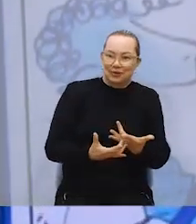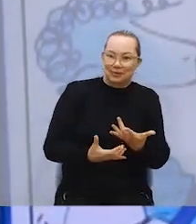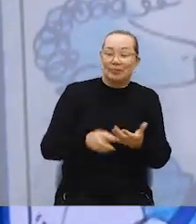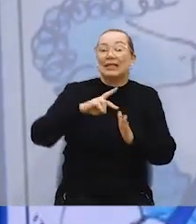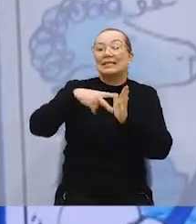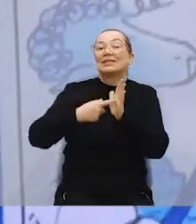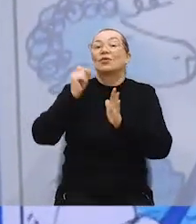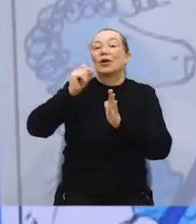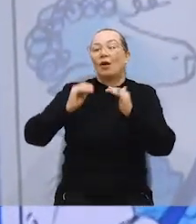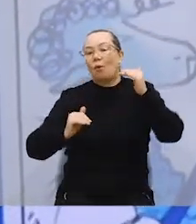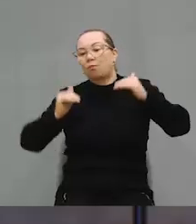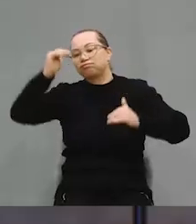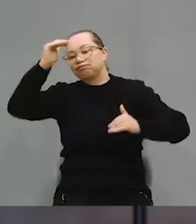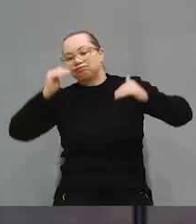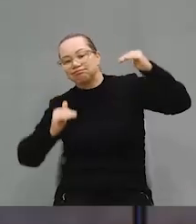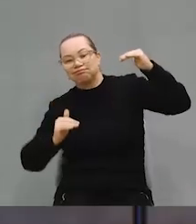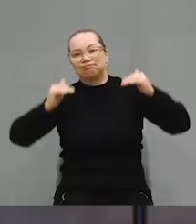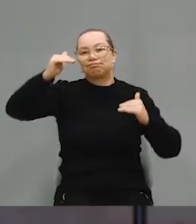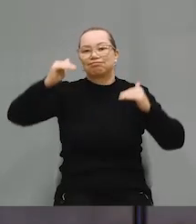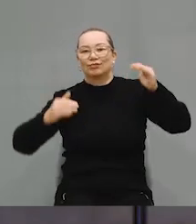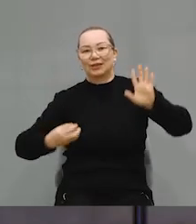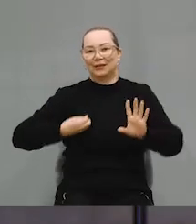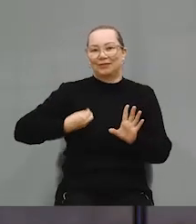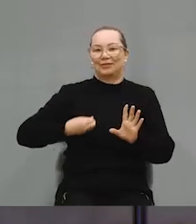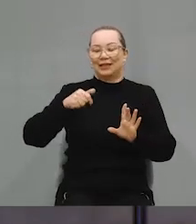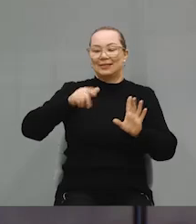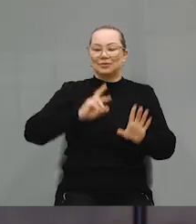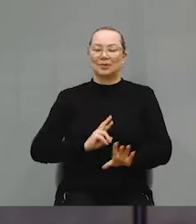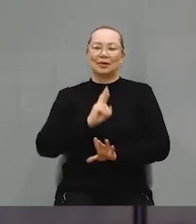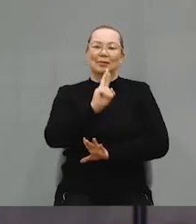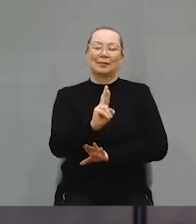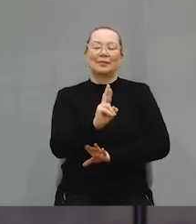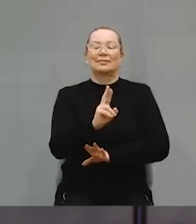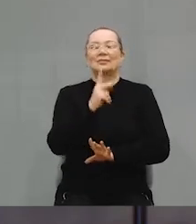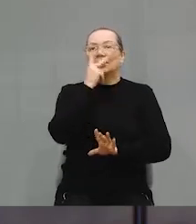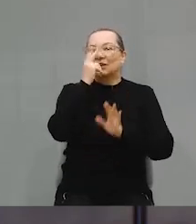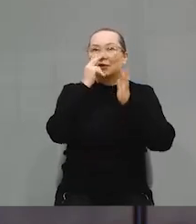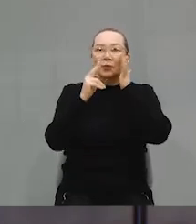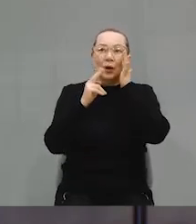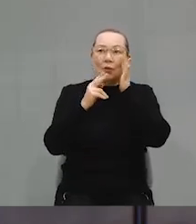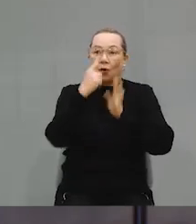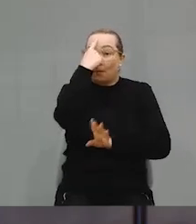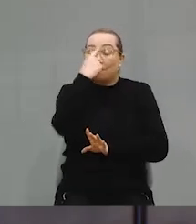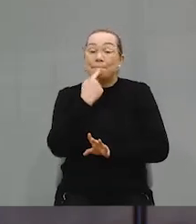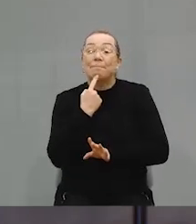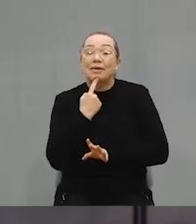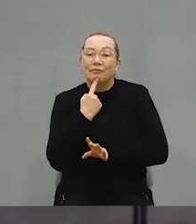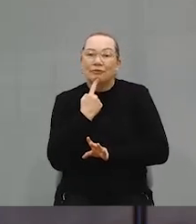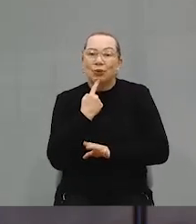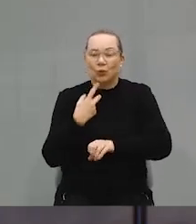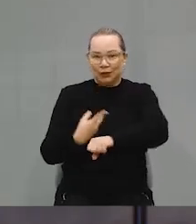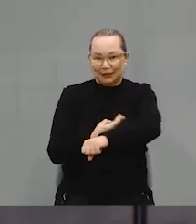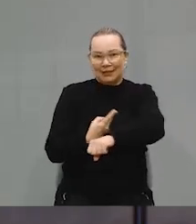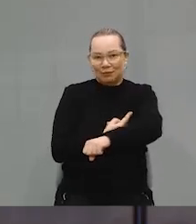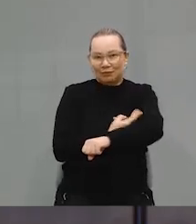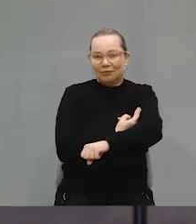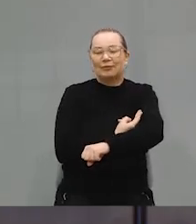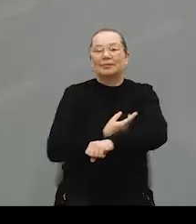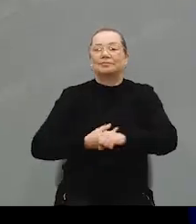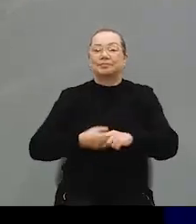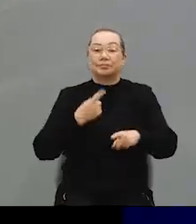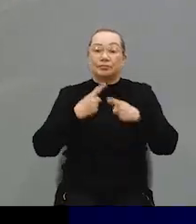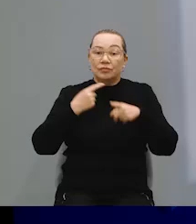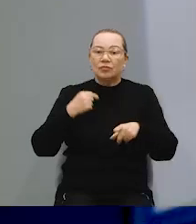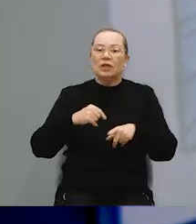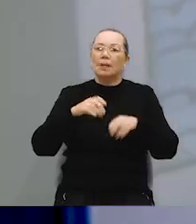baixos. E aí, eu acho que isso, para mim, ela representa uma espécie de perfil da Celeste. Né? Às vezes, mesmo um